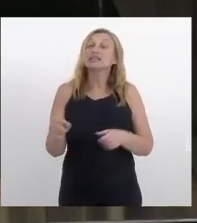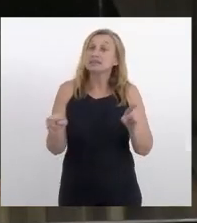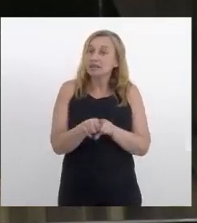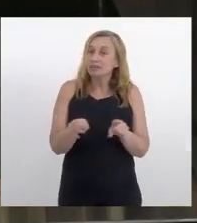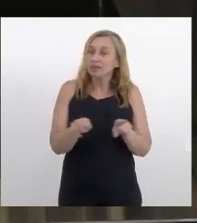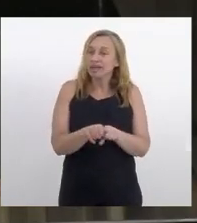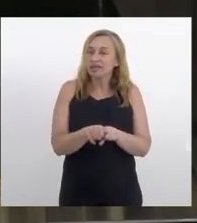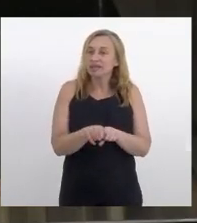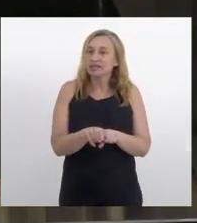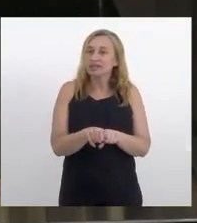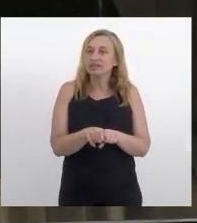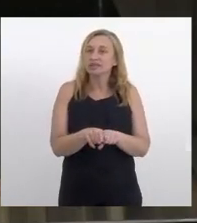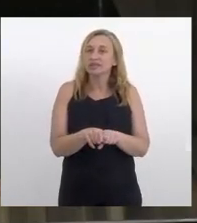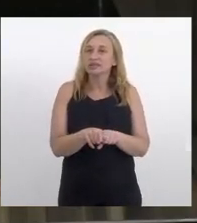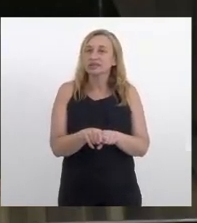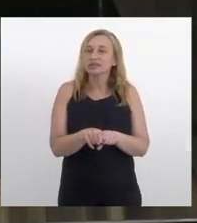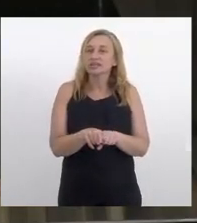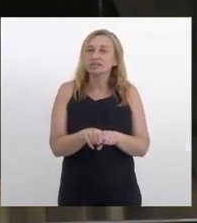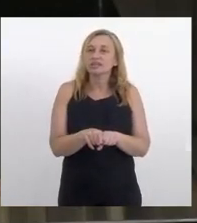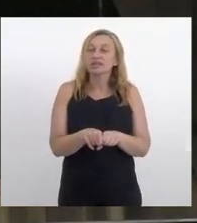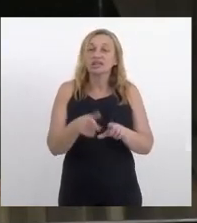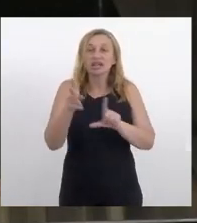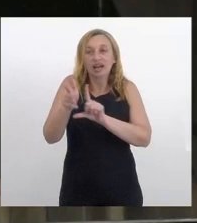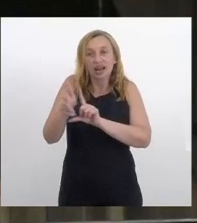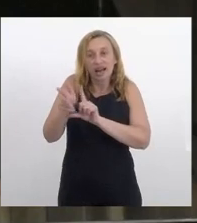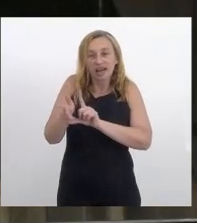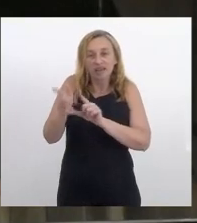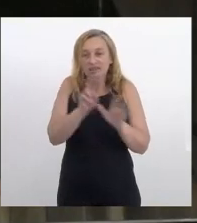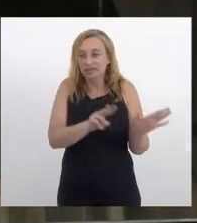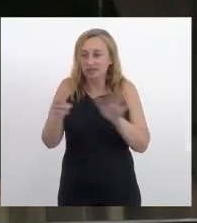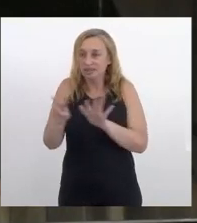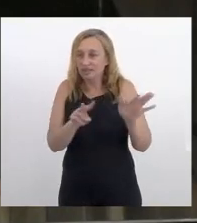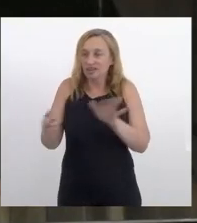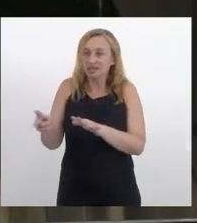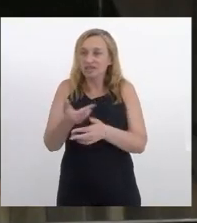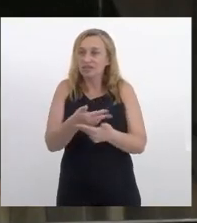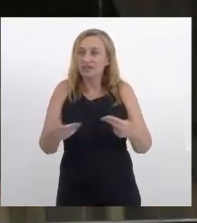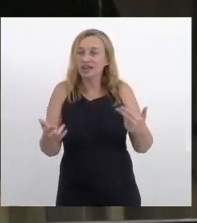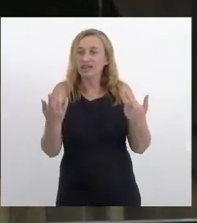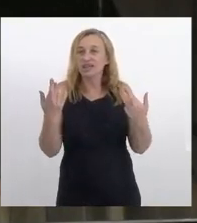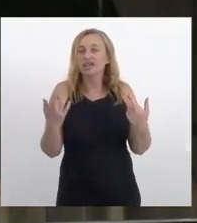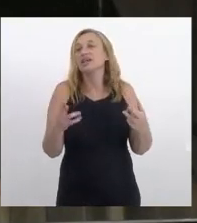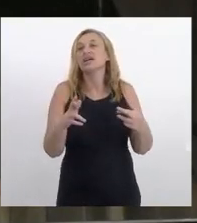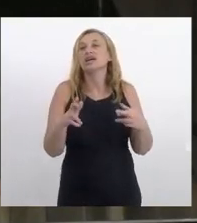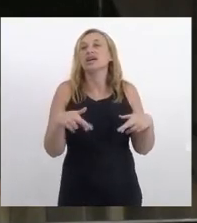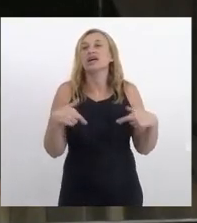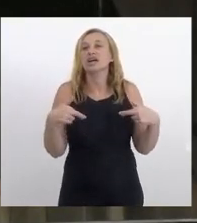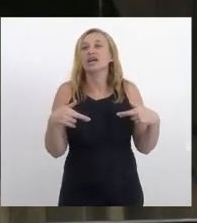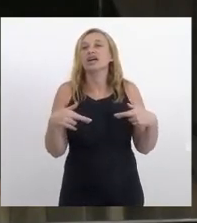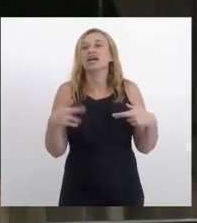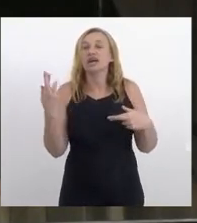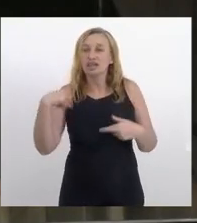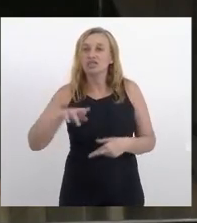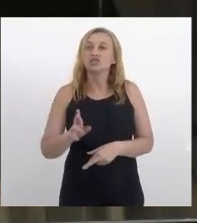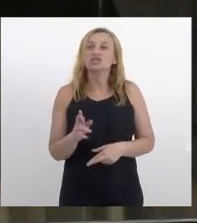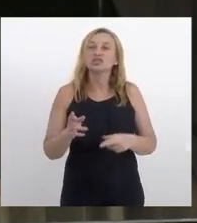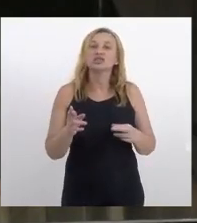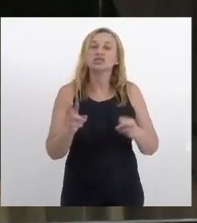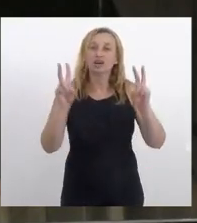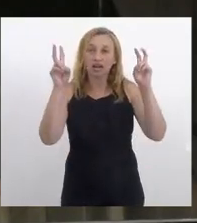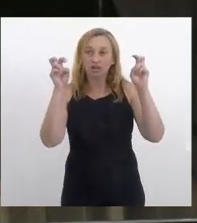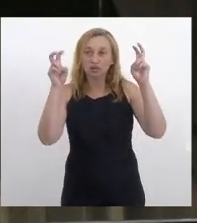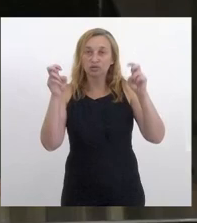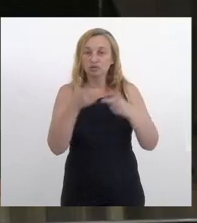também todas as lives semanais que as várias religiões falam sobre os vários assuntos e as várias